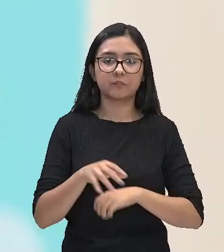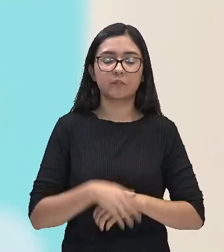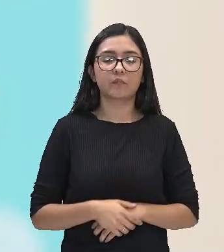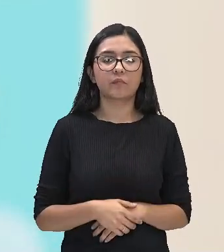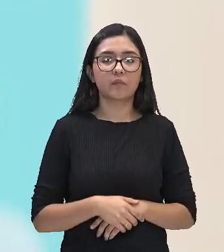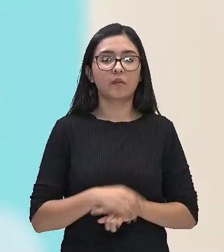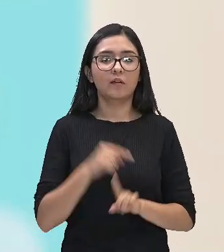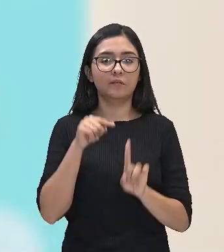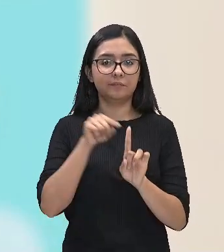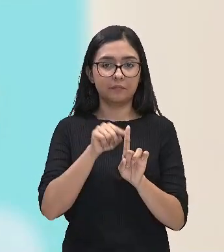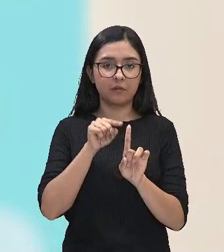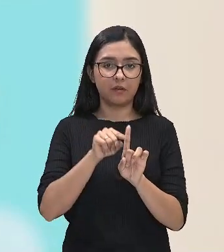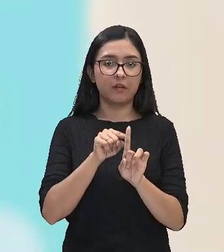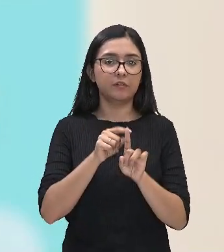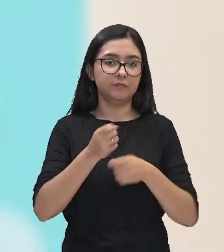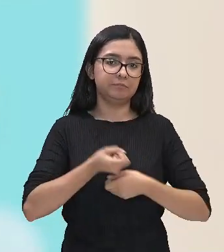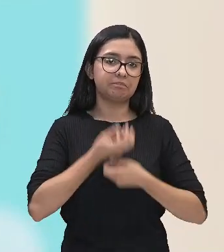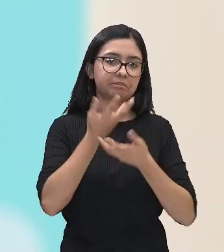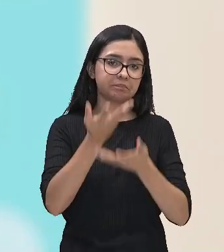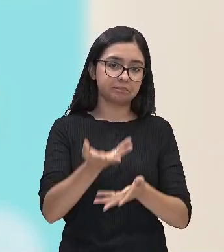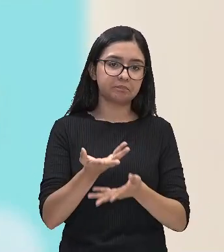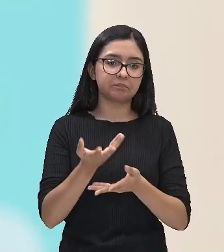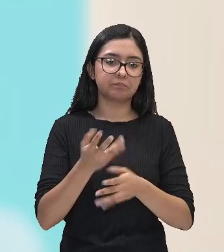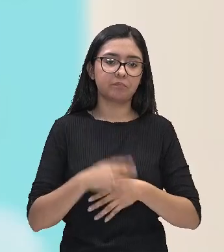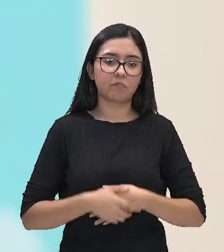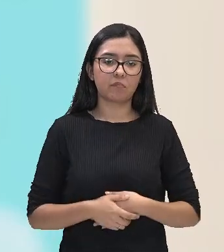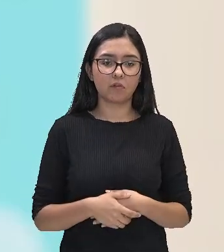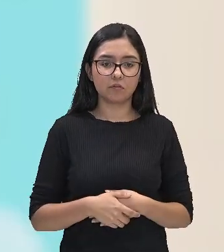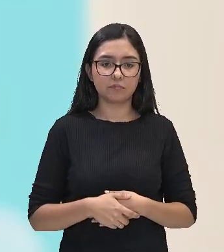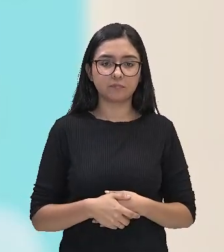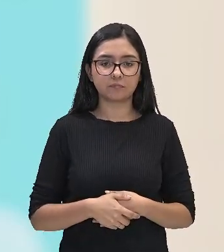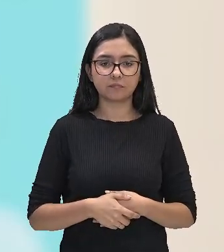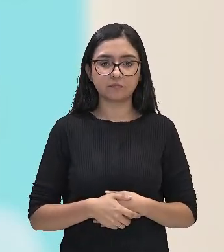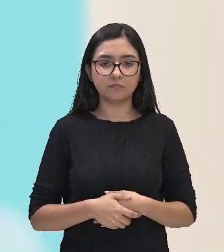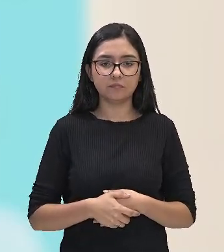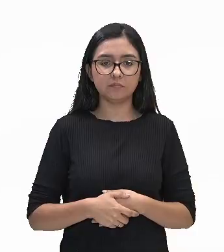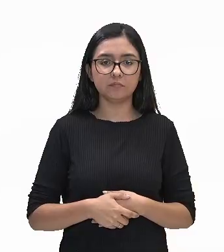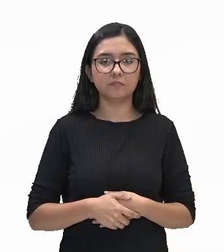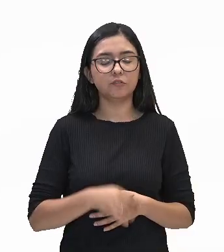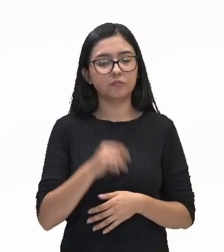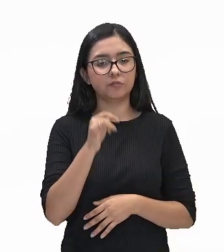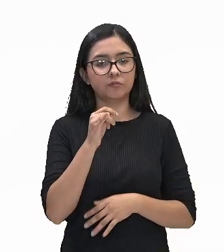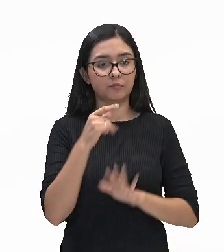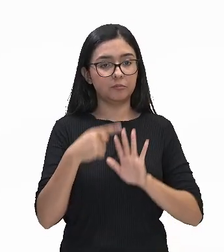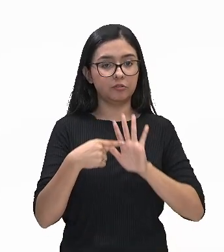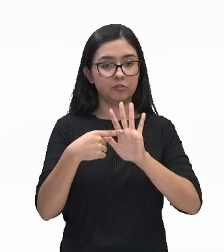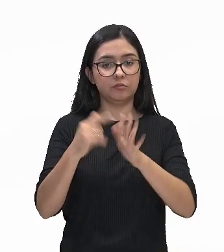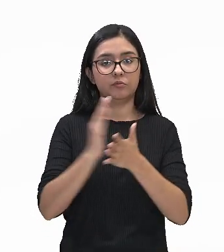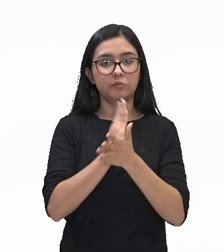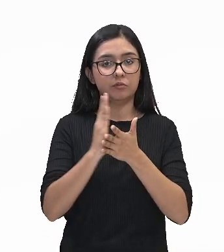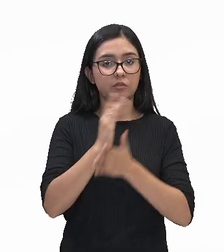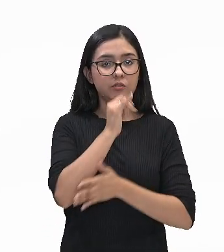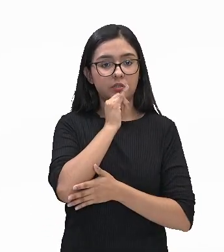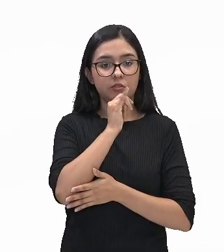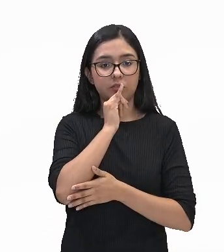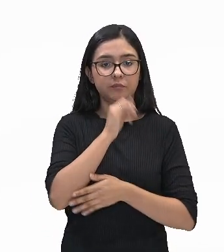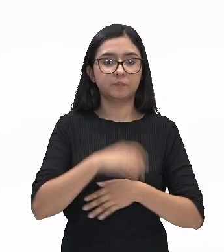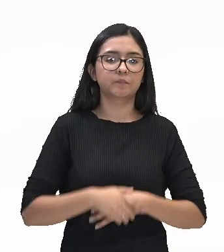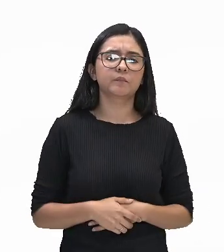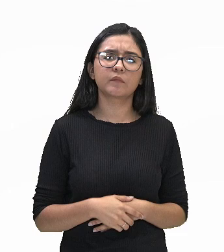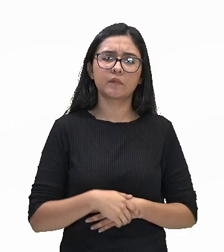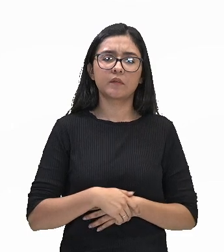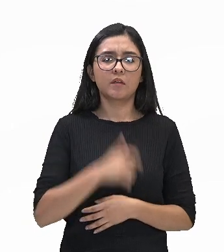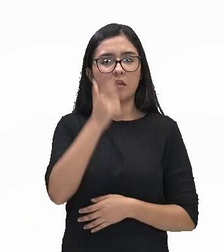que vai traduzir essa mensagem. Aí nós temos alguns exemplos. Estou